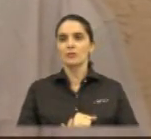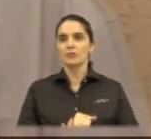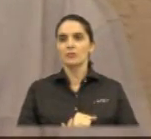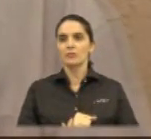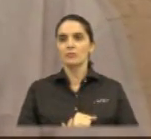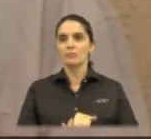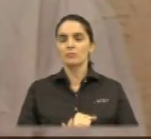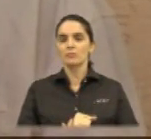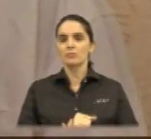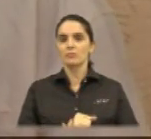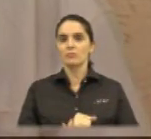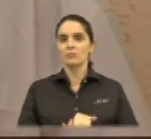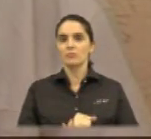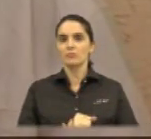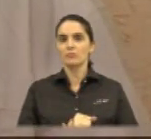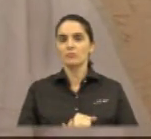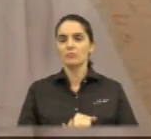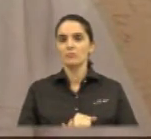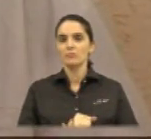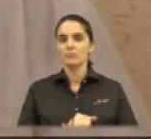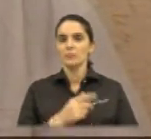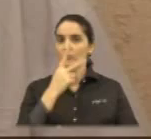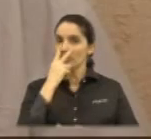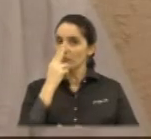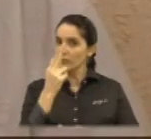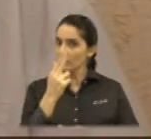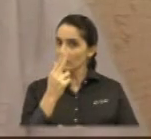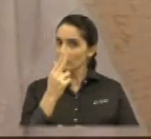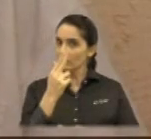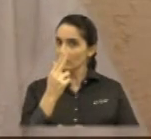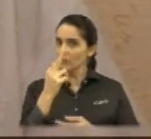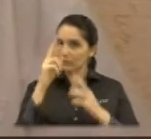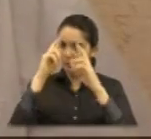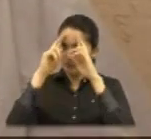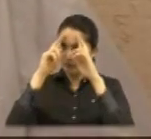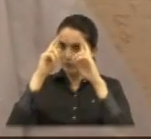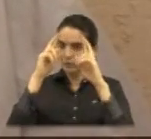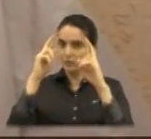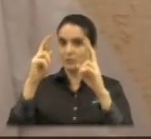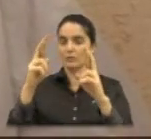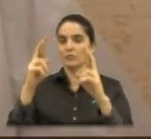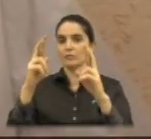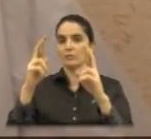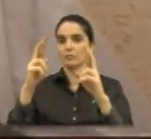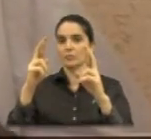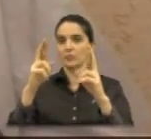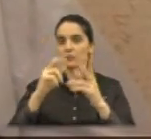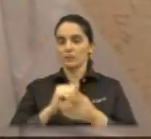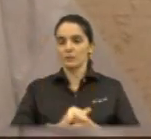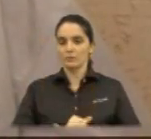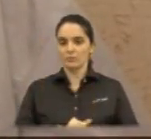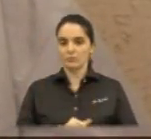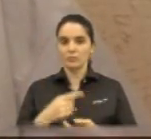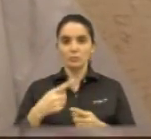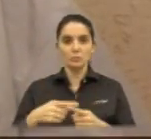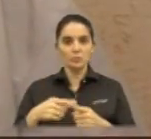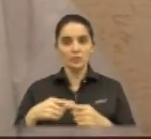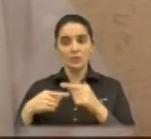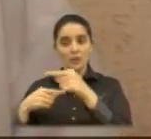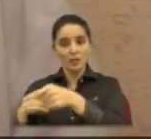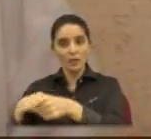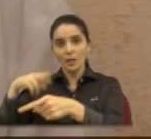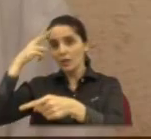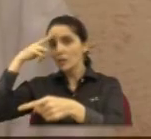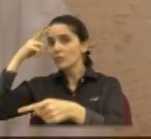ter, mas eu acho que eu respeito a folha de história que essa pessoa possa